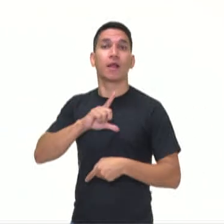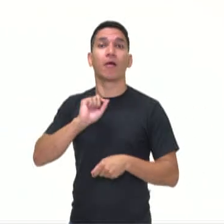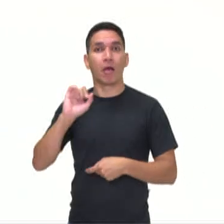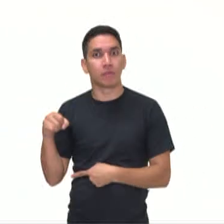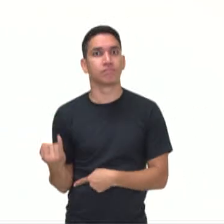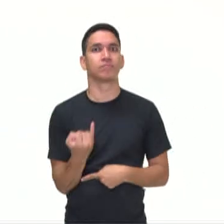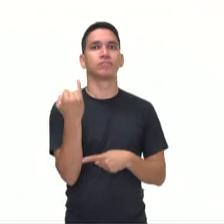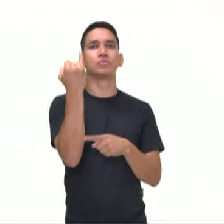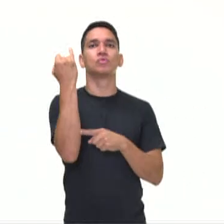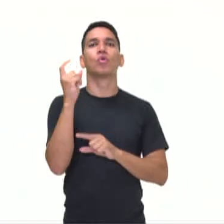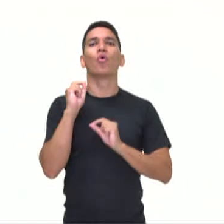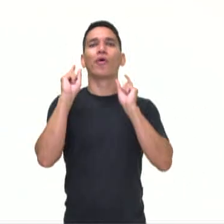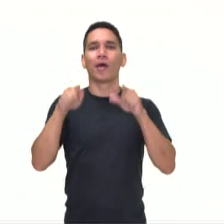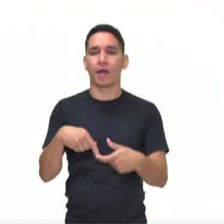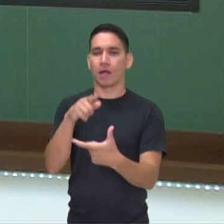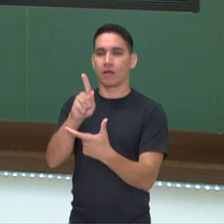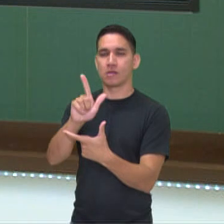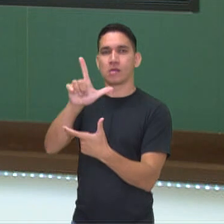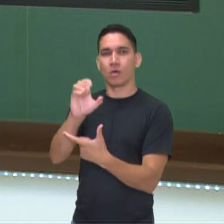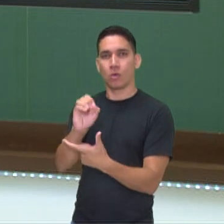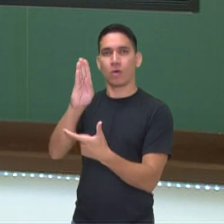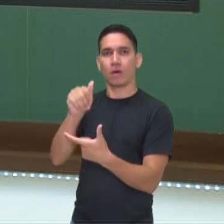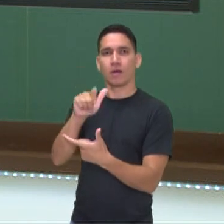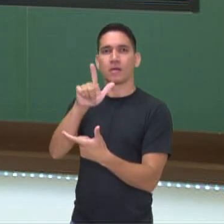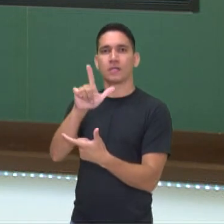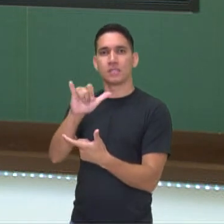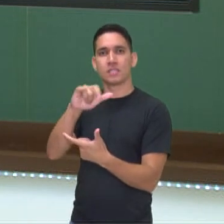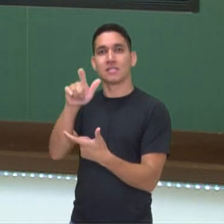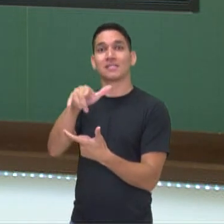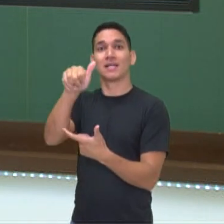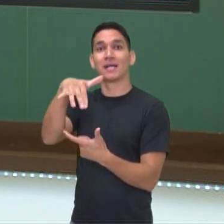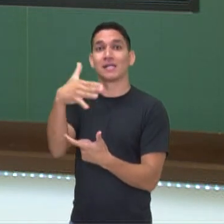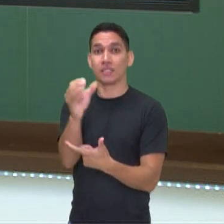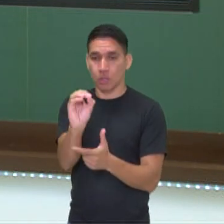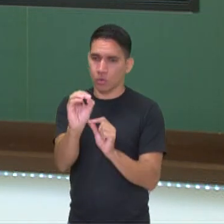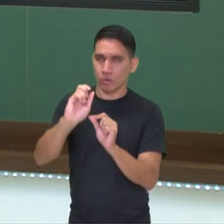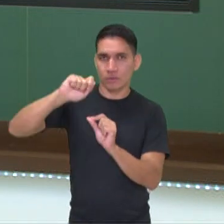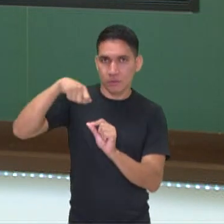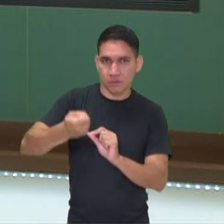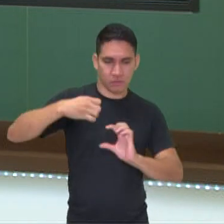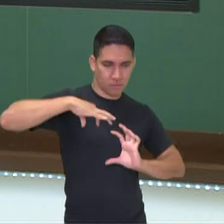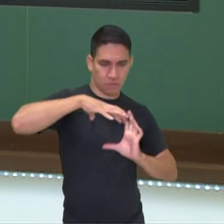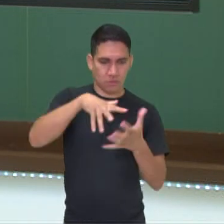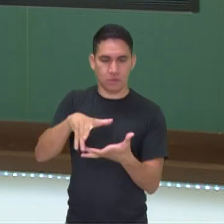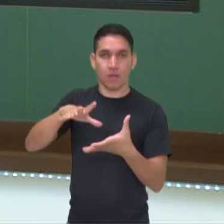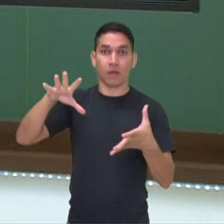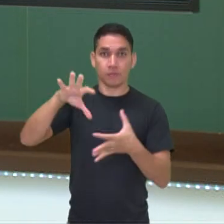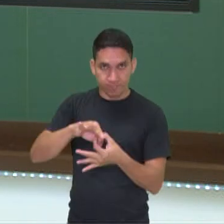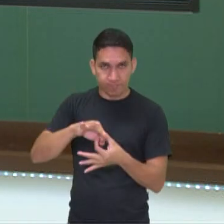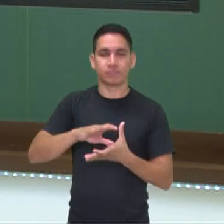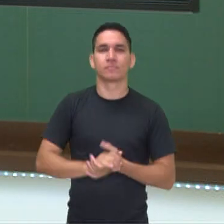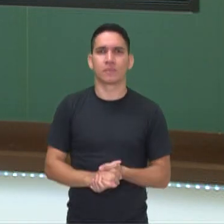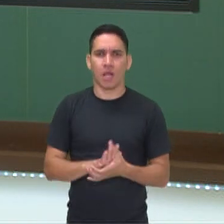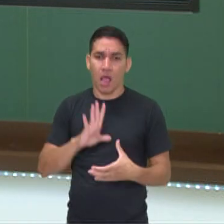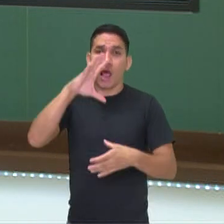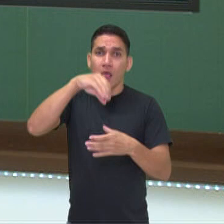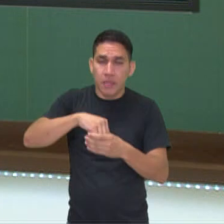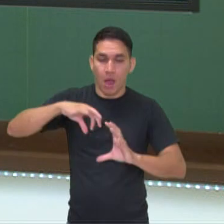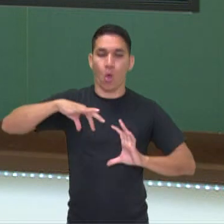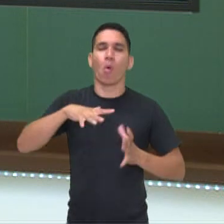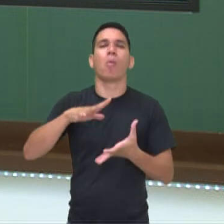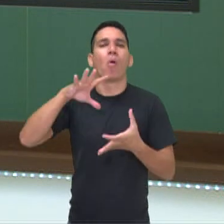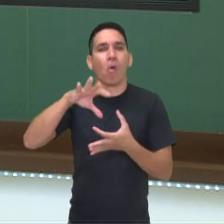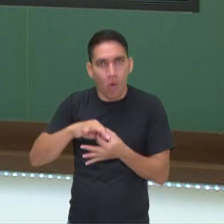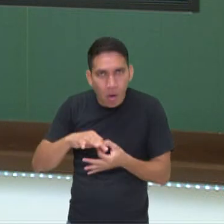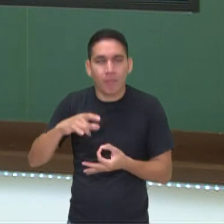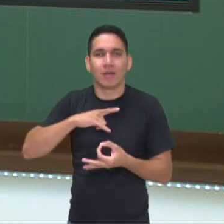o que chamamos de globalização. Então a gente vai perceber que dentro do mundo globalizado, dentro de uma economia global onde nós